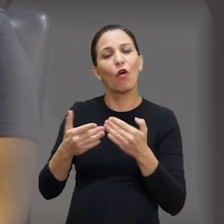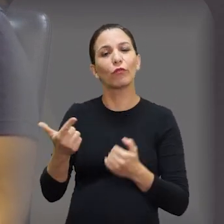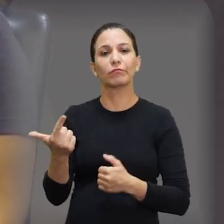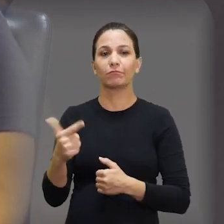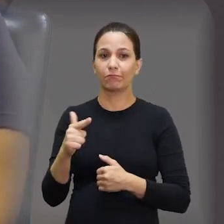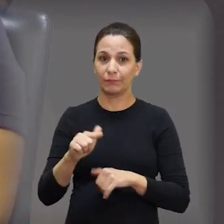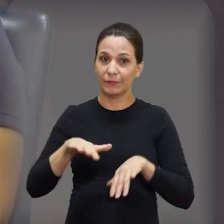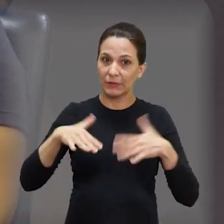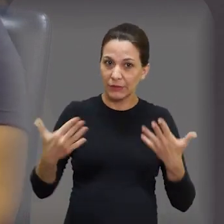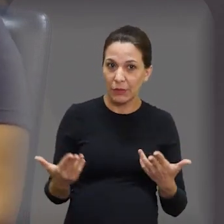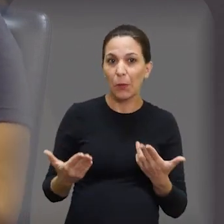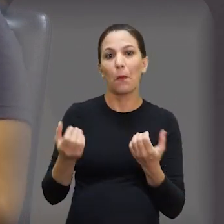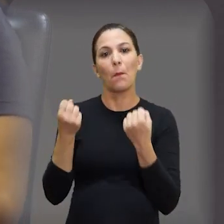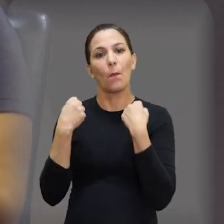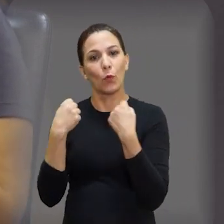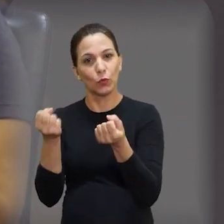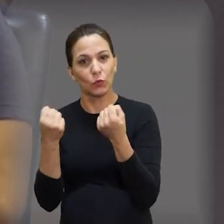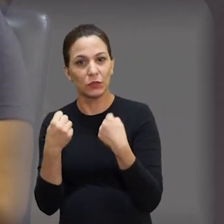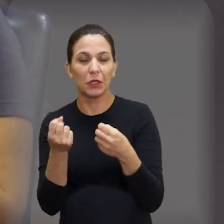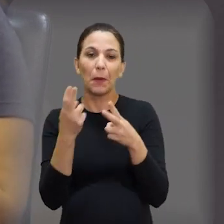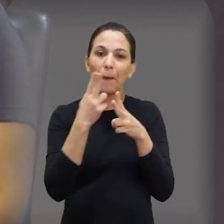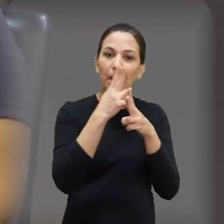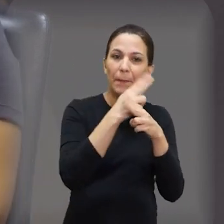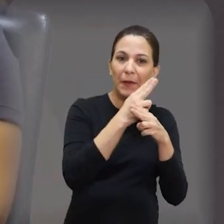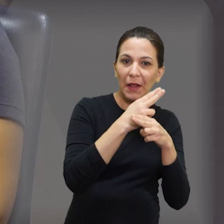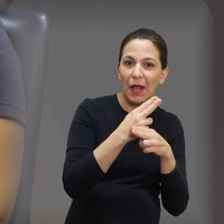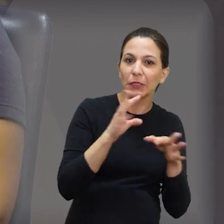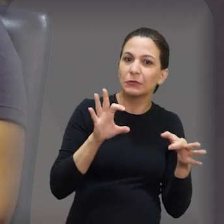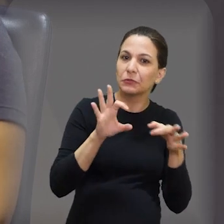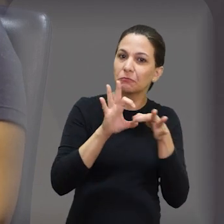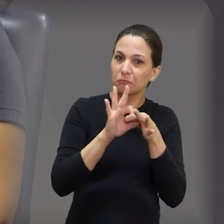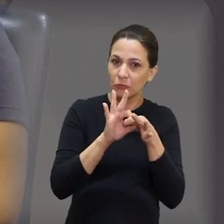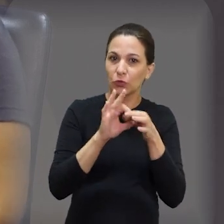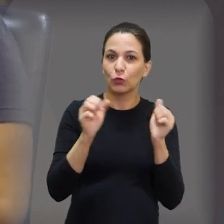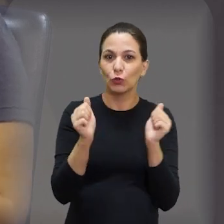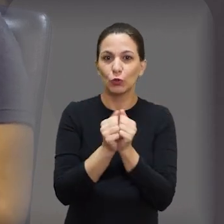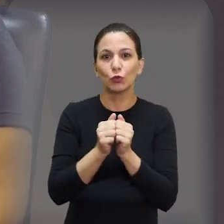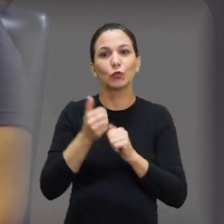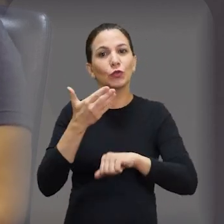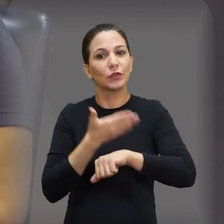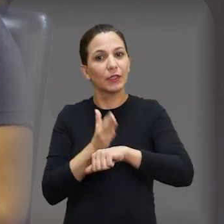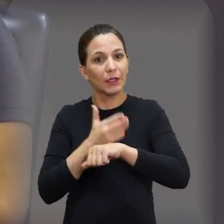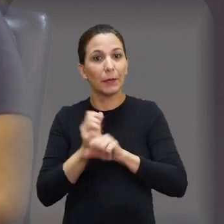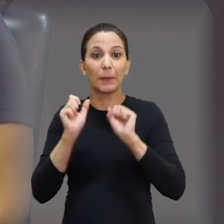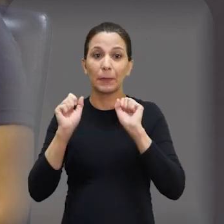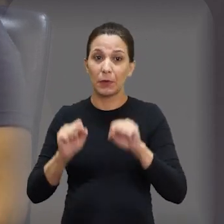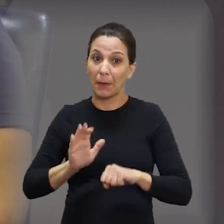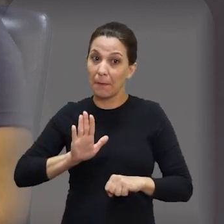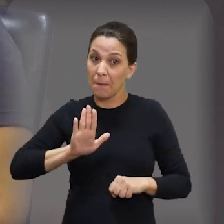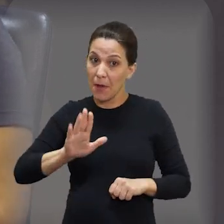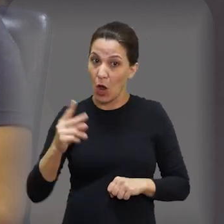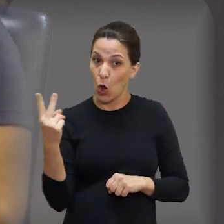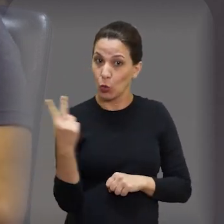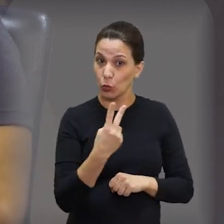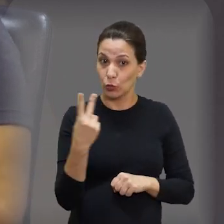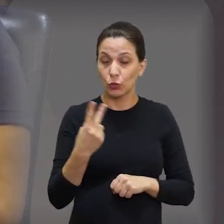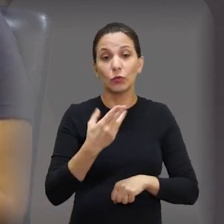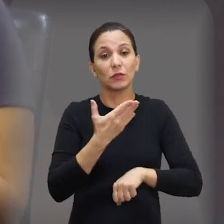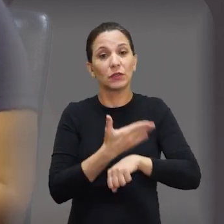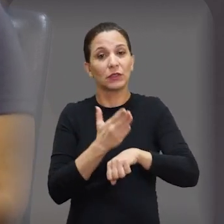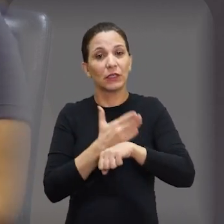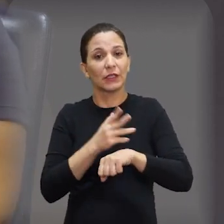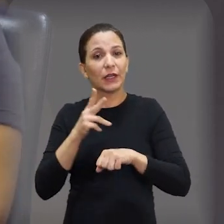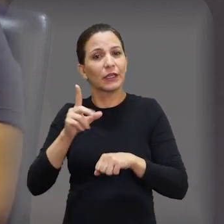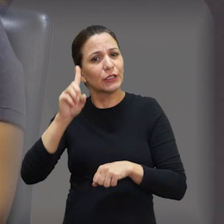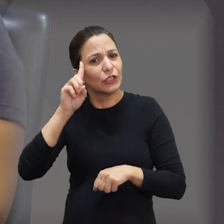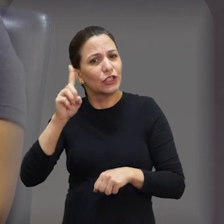tanto, né? E então, são atividades que podem ser associadas, elas não vão se anular, elas vão se